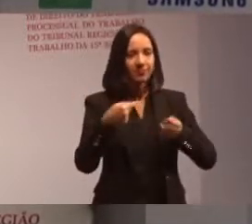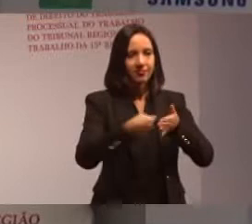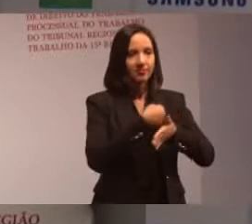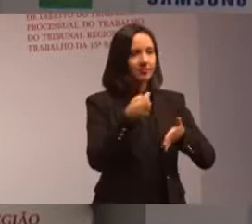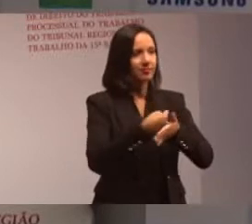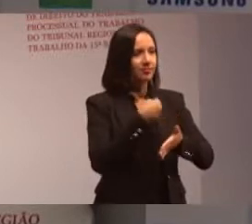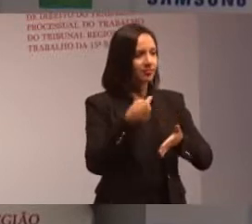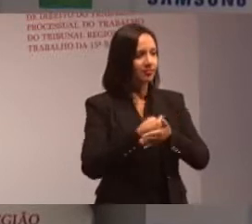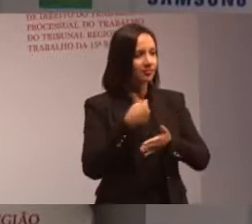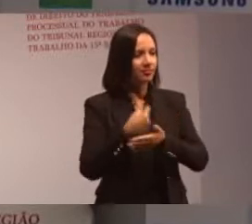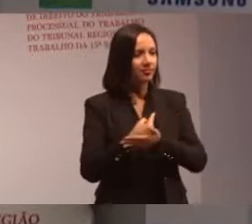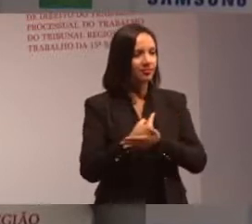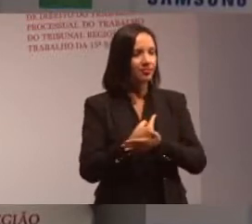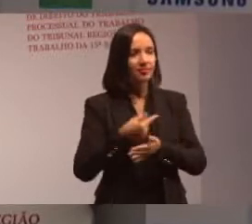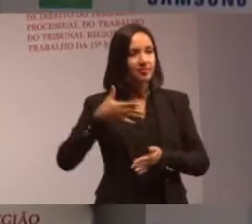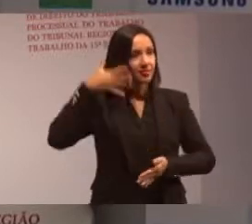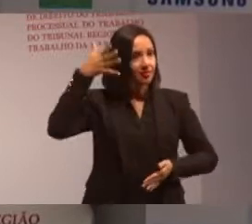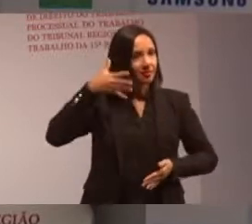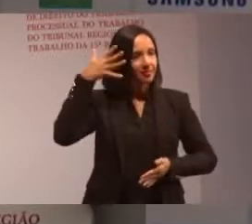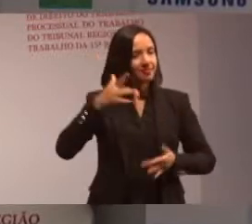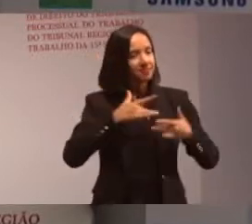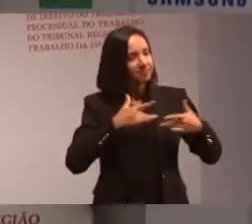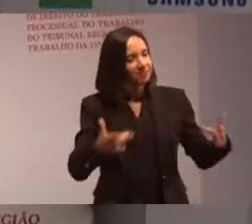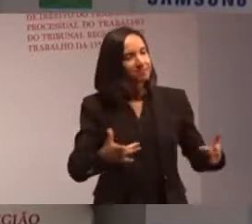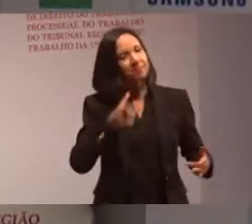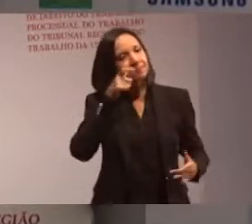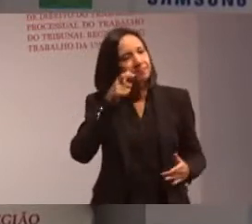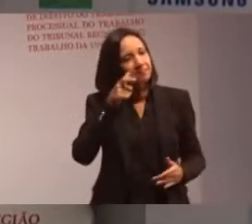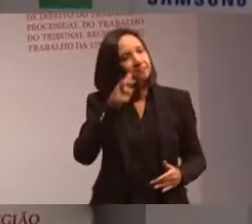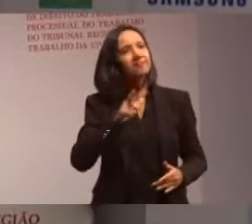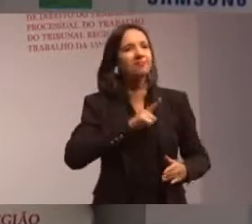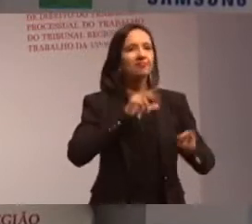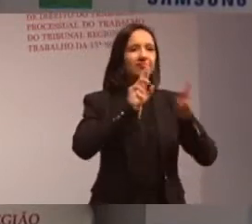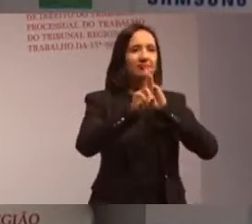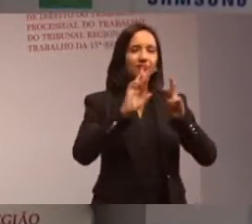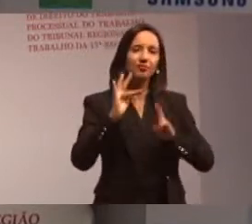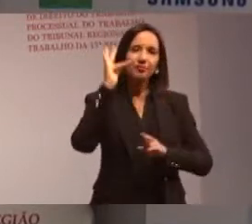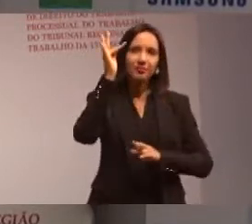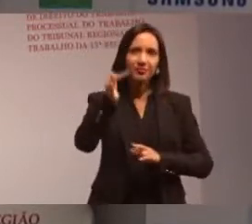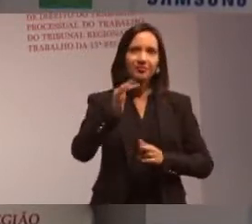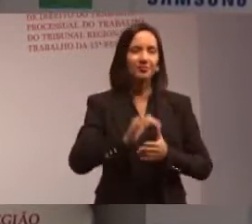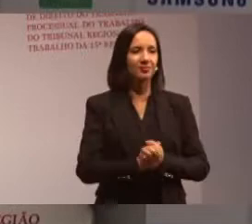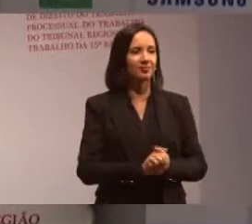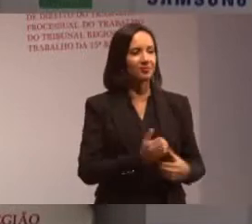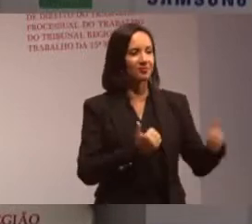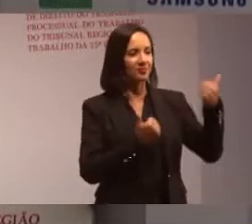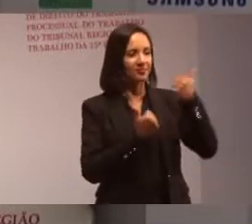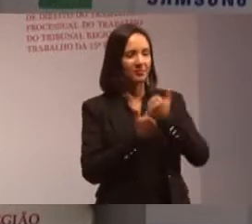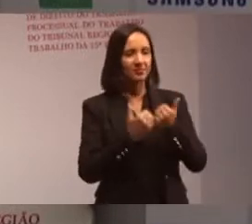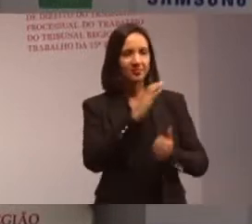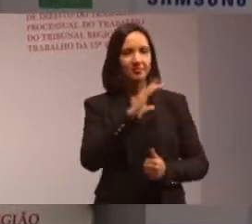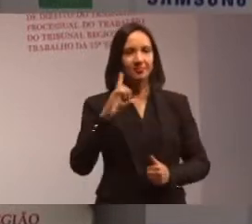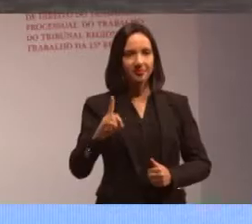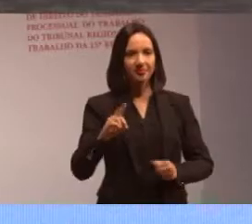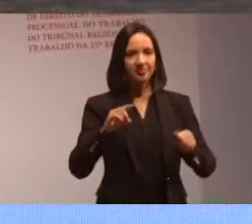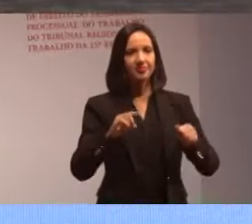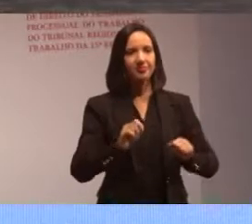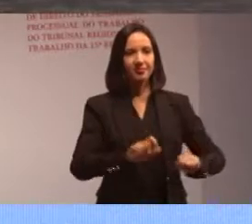perguntas, os palestrantes terão maior interesse em responder oportunamente. Com a palavra, a coordenadora do